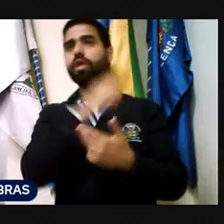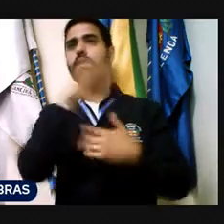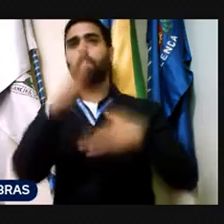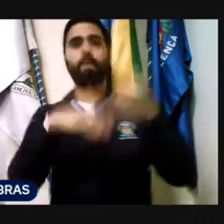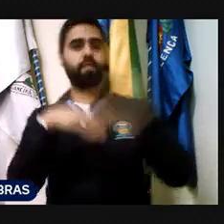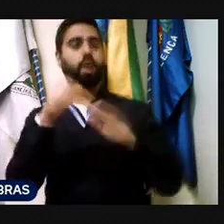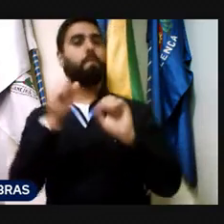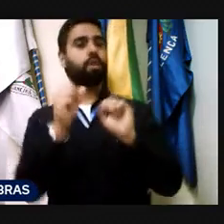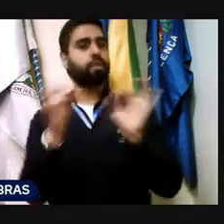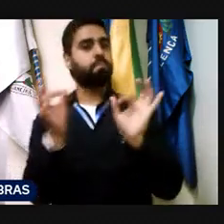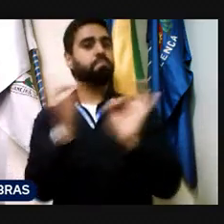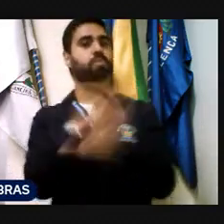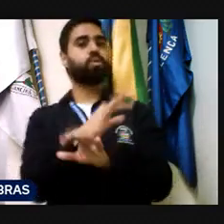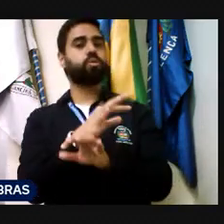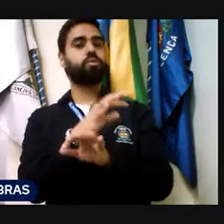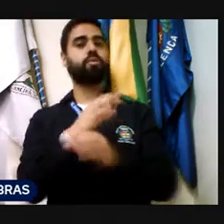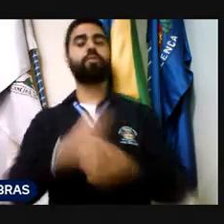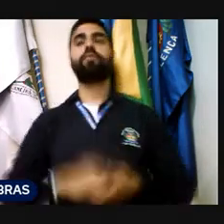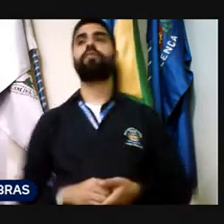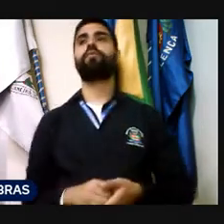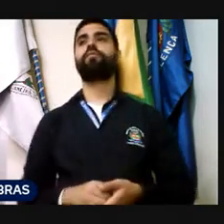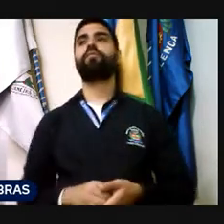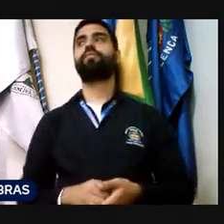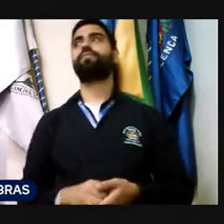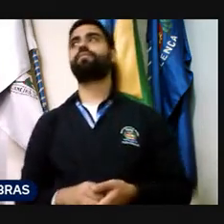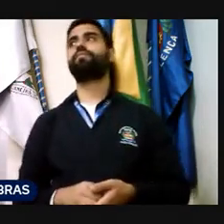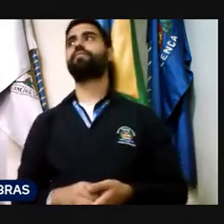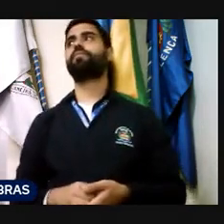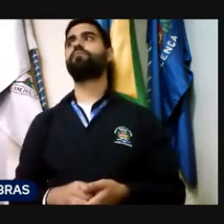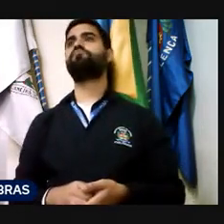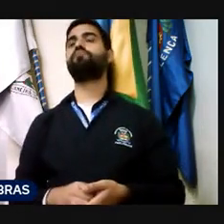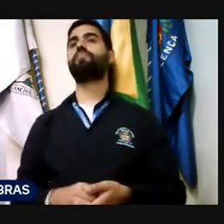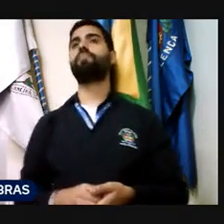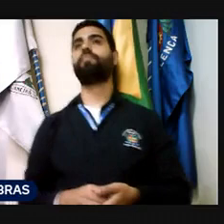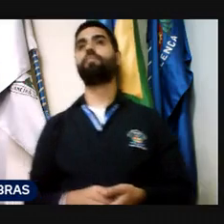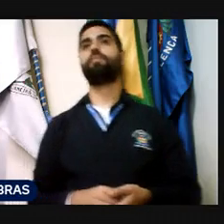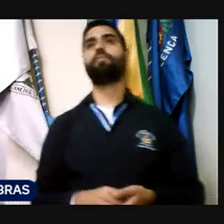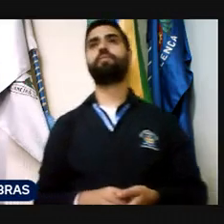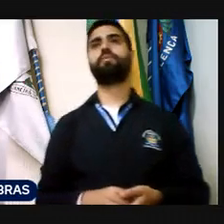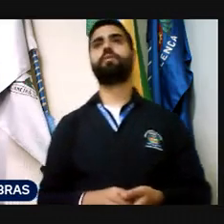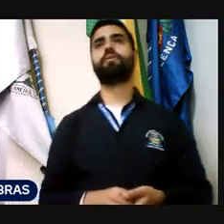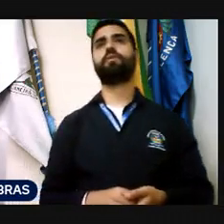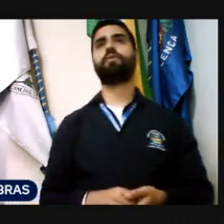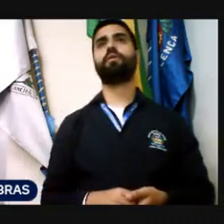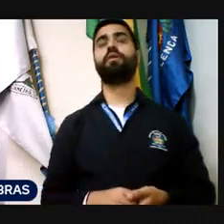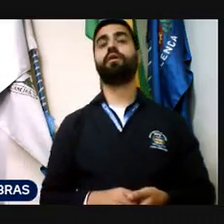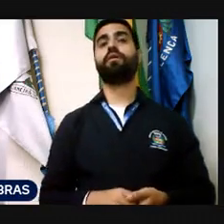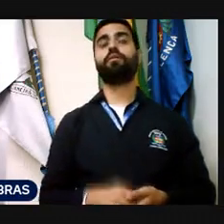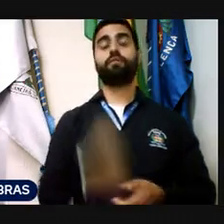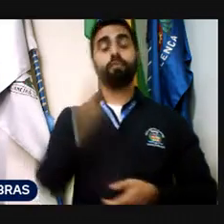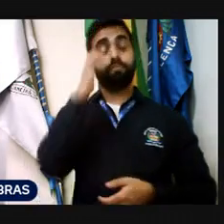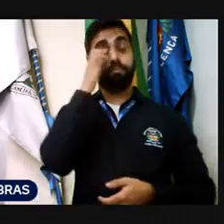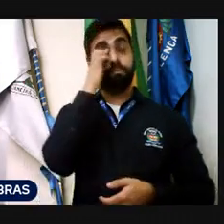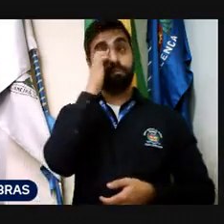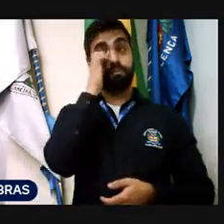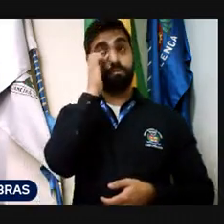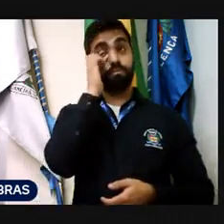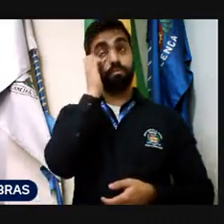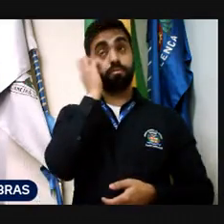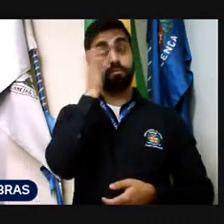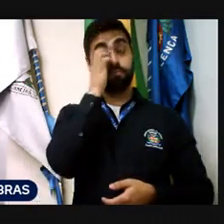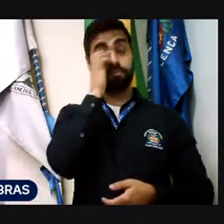estar capacitados para isso. Sei que todos, principalmente as técnicas, sempre buscam, né,